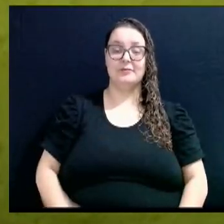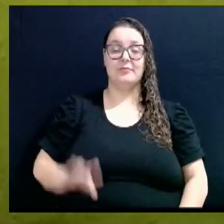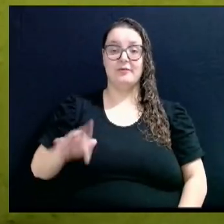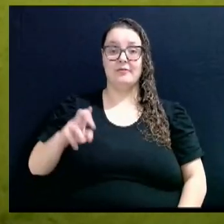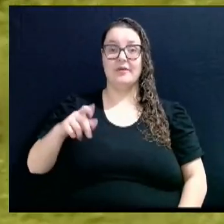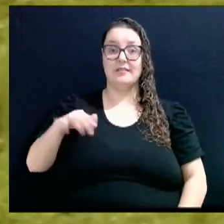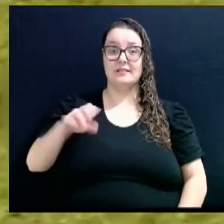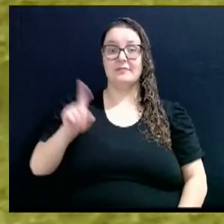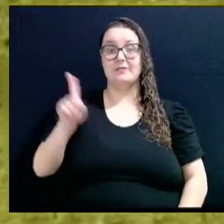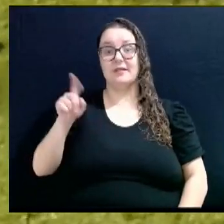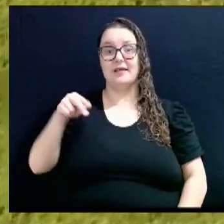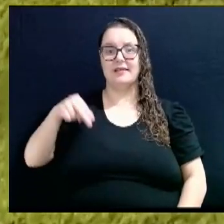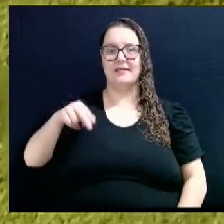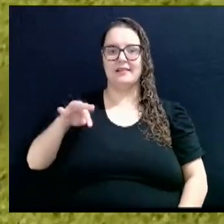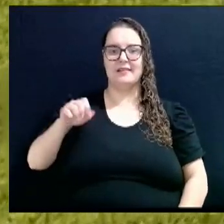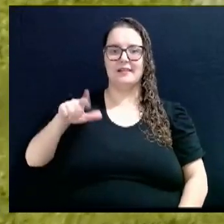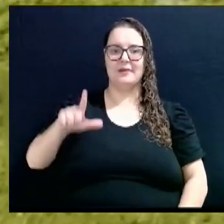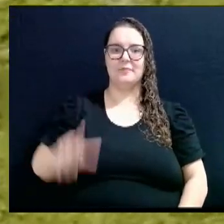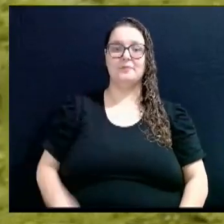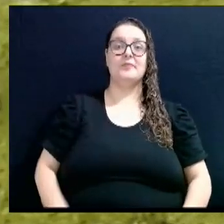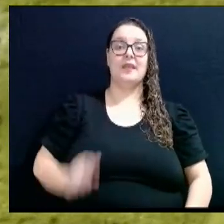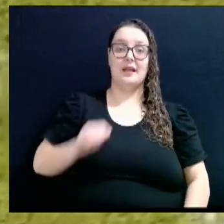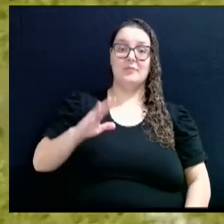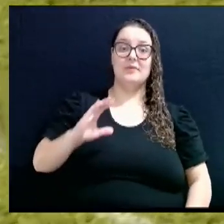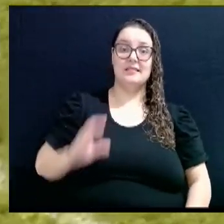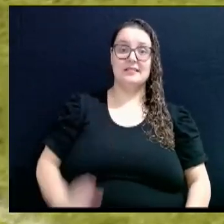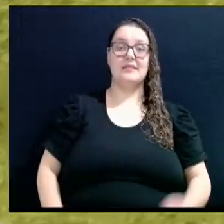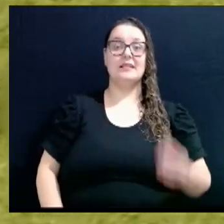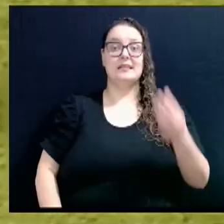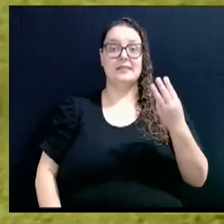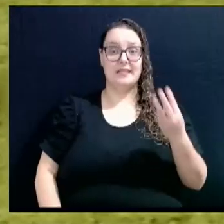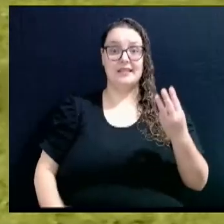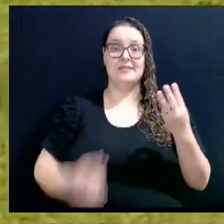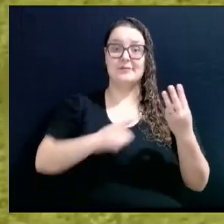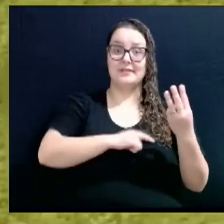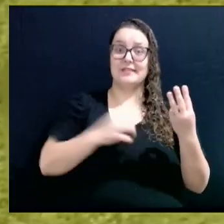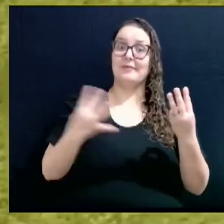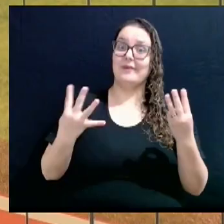ABC 3, Guarani 4.